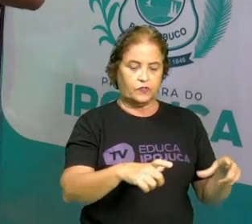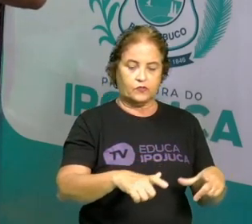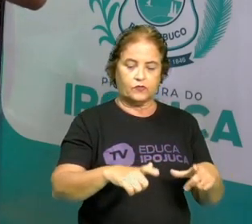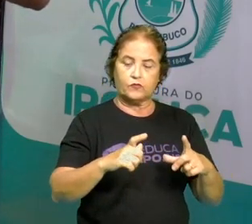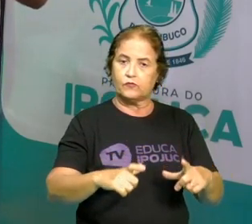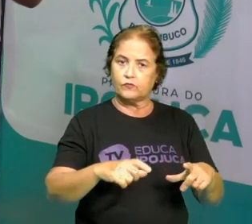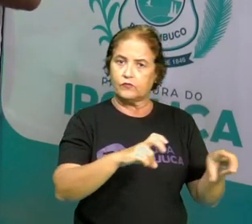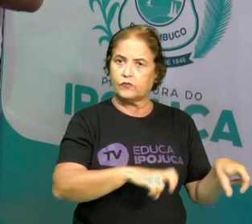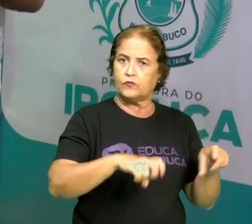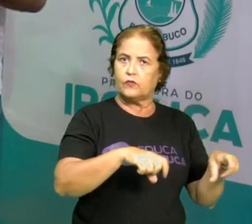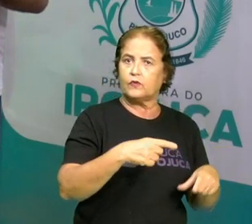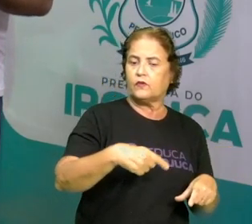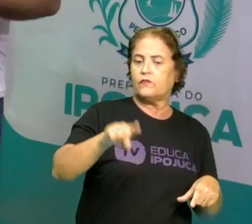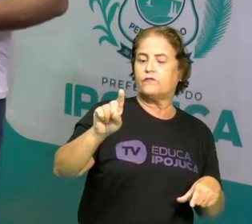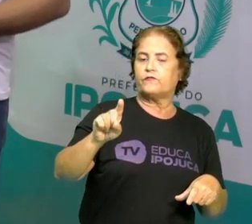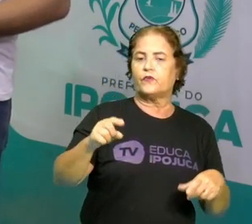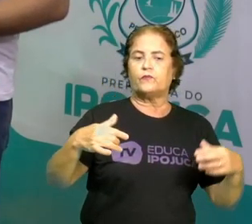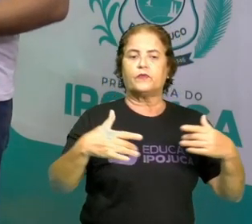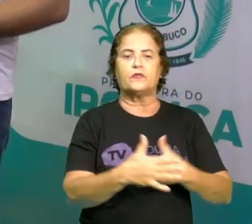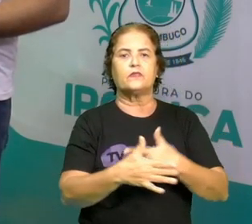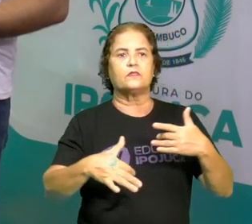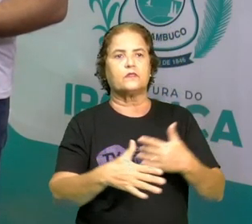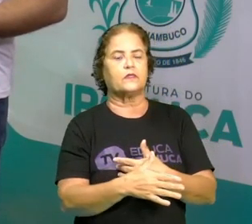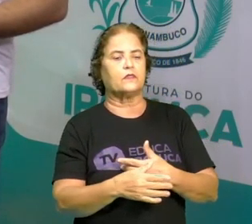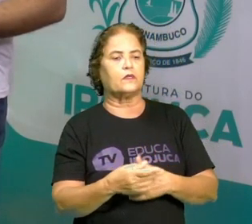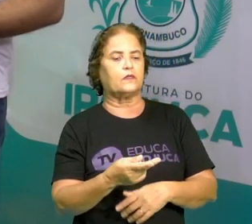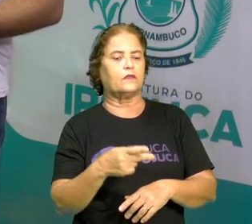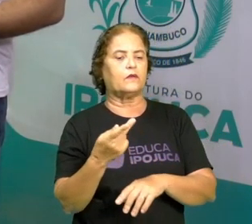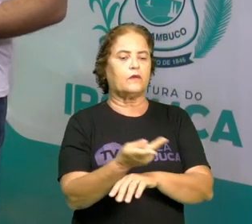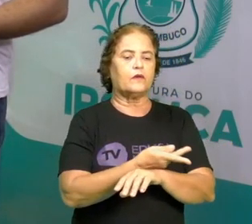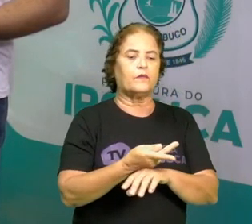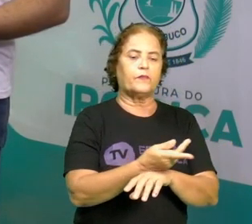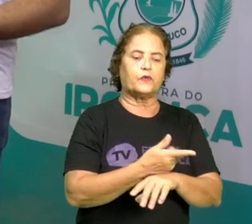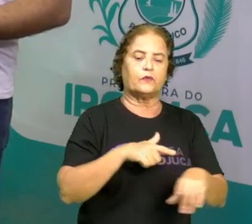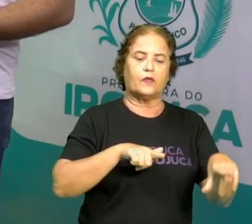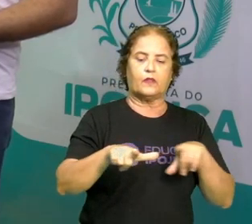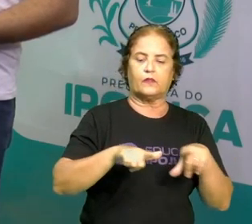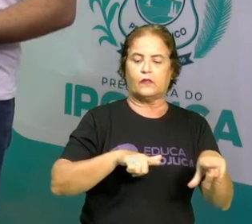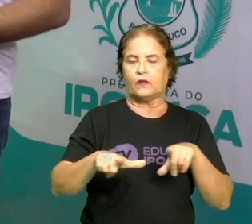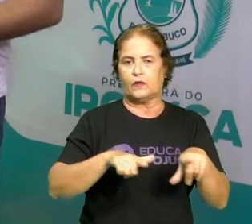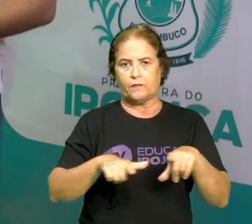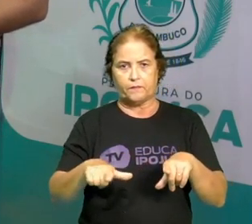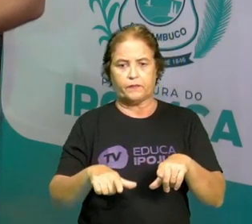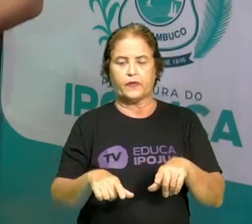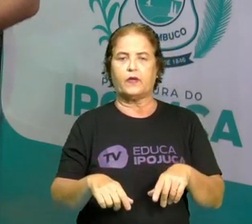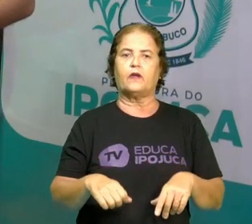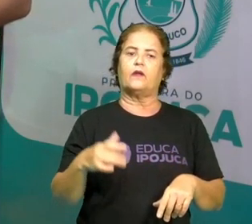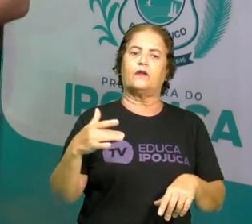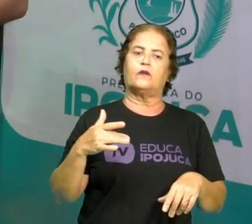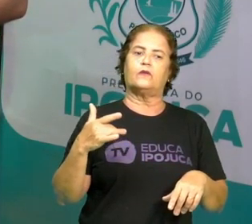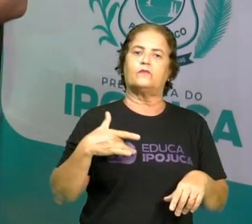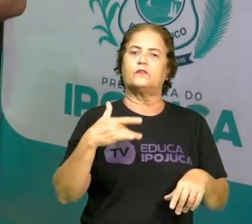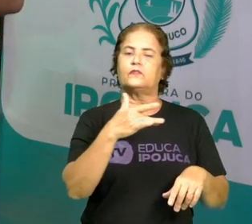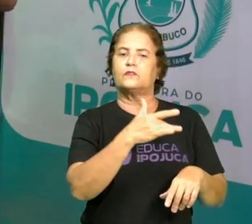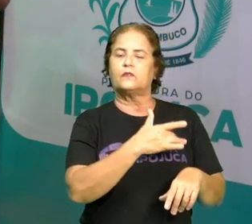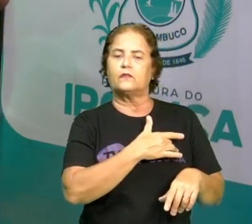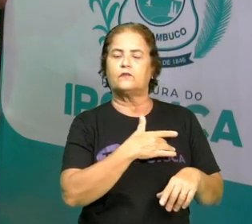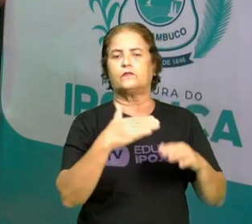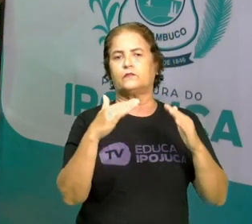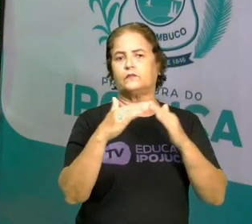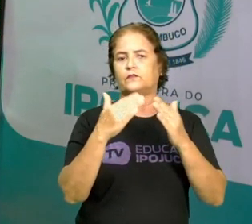de melhores condições de vida, trabalho, habitação, sistema de saúde, escolas,